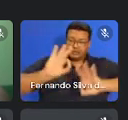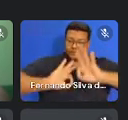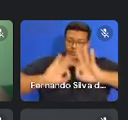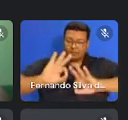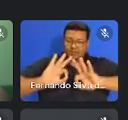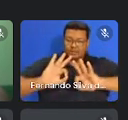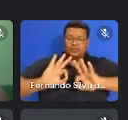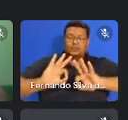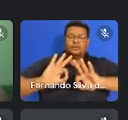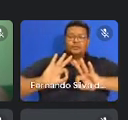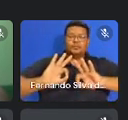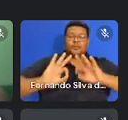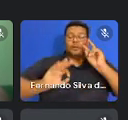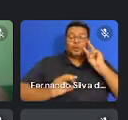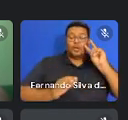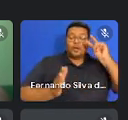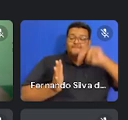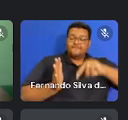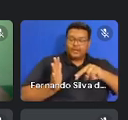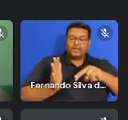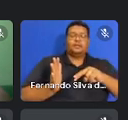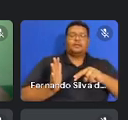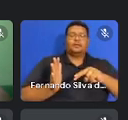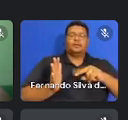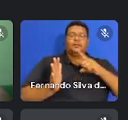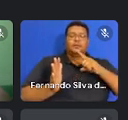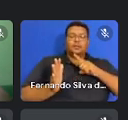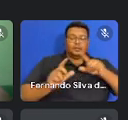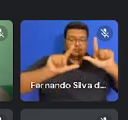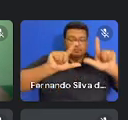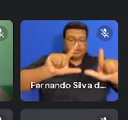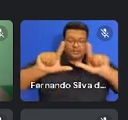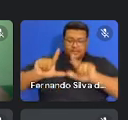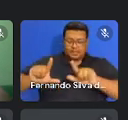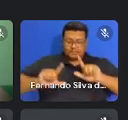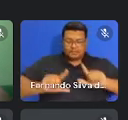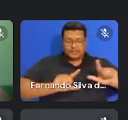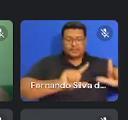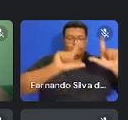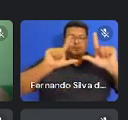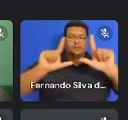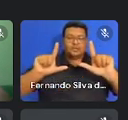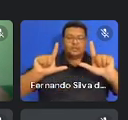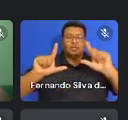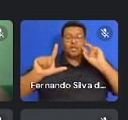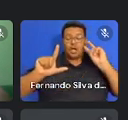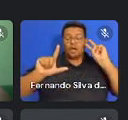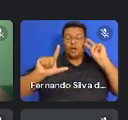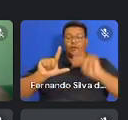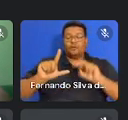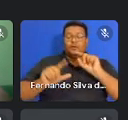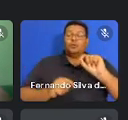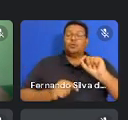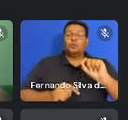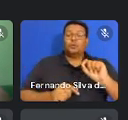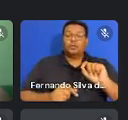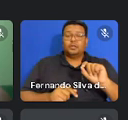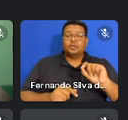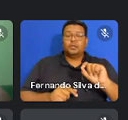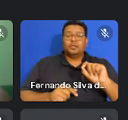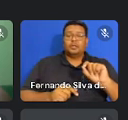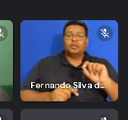ao observar ao redor de cada vértice. Então, ao redor de cada vértice, eu vou ter que olhar